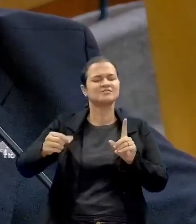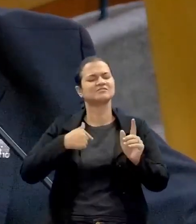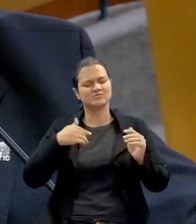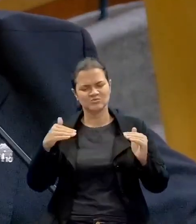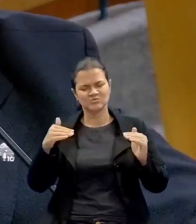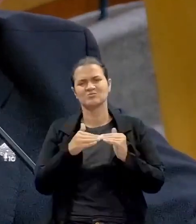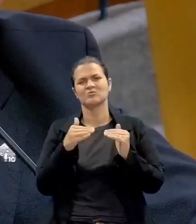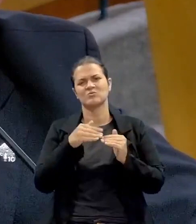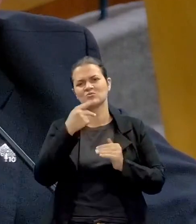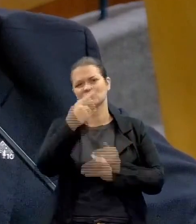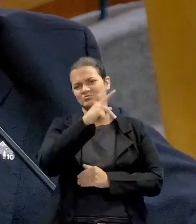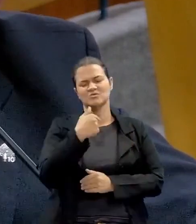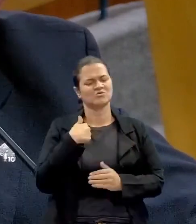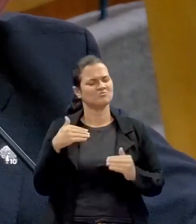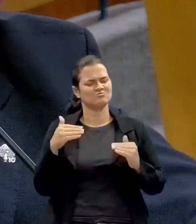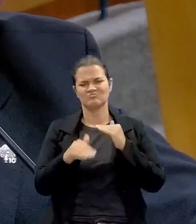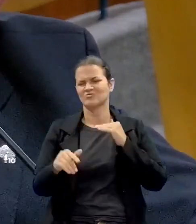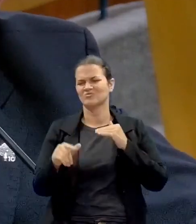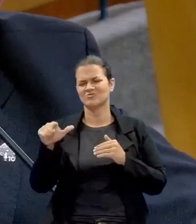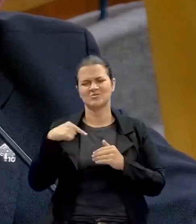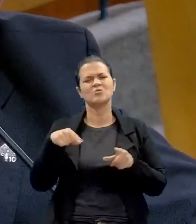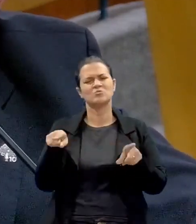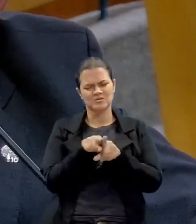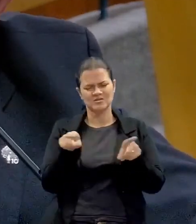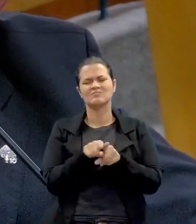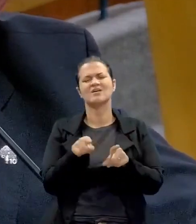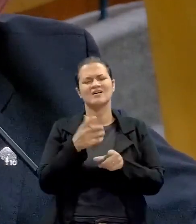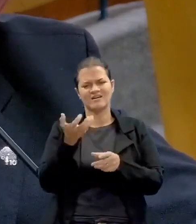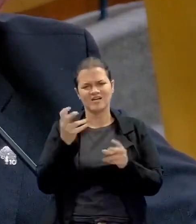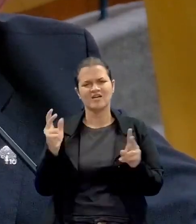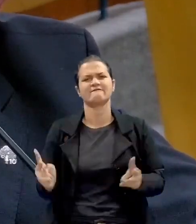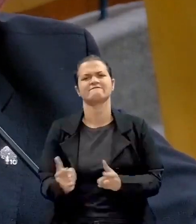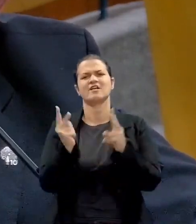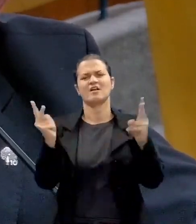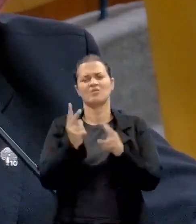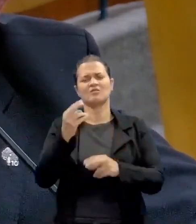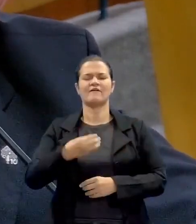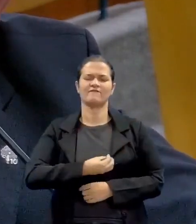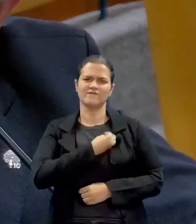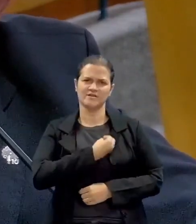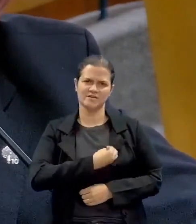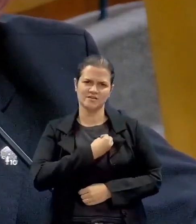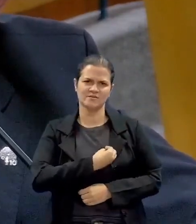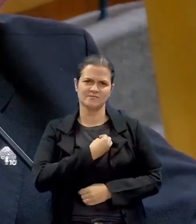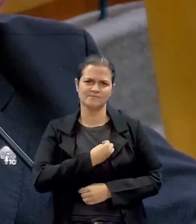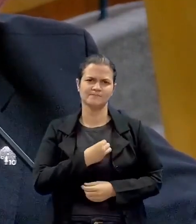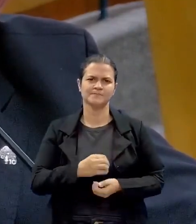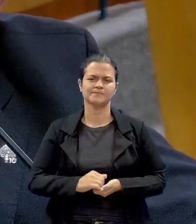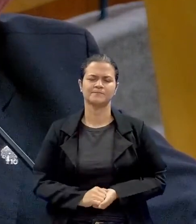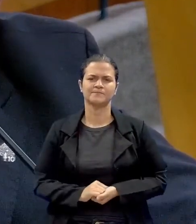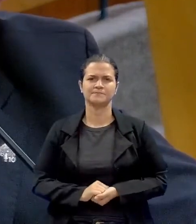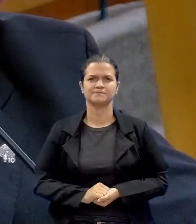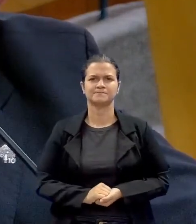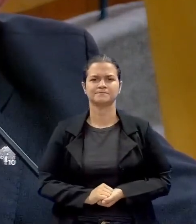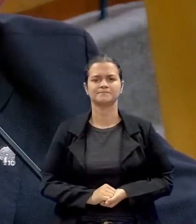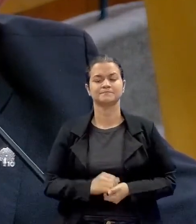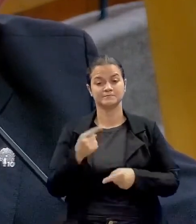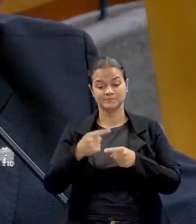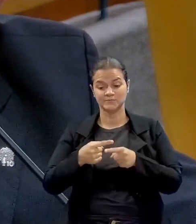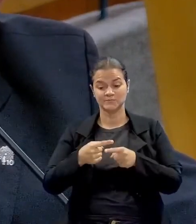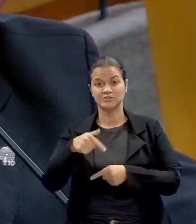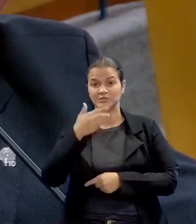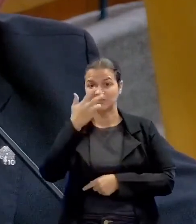Excelência, não concordo. Eu também valorizo a vida, porque uma